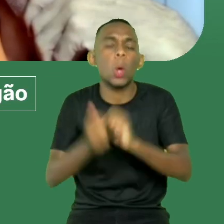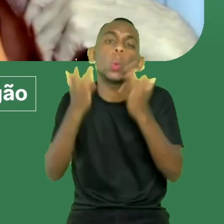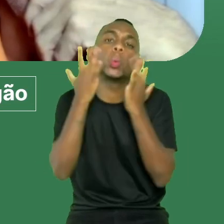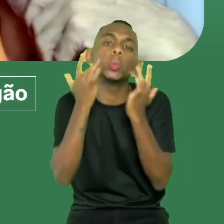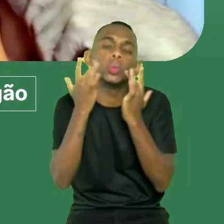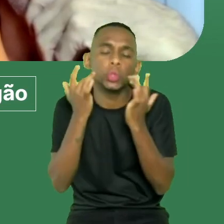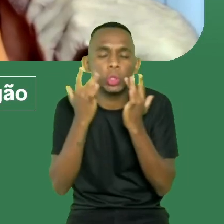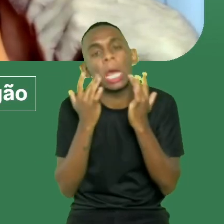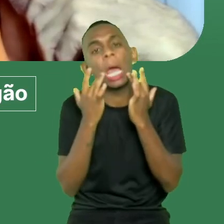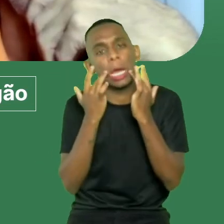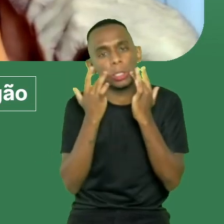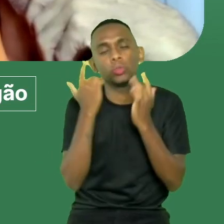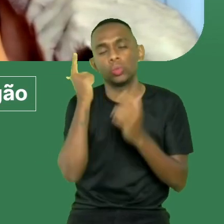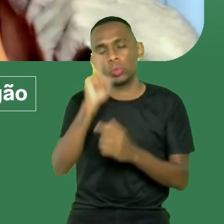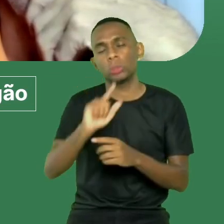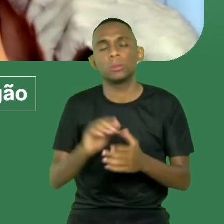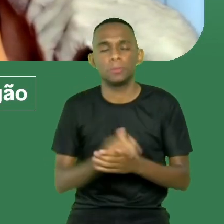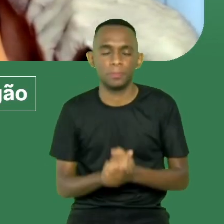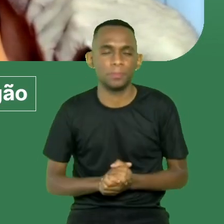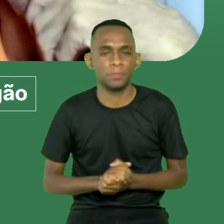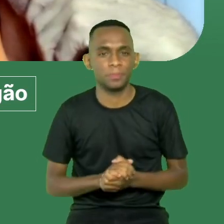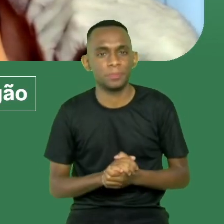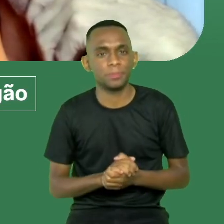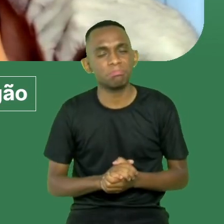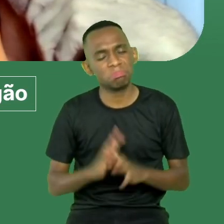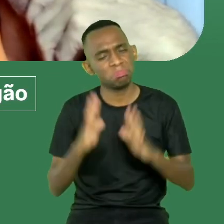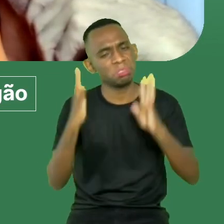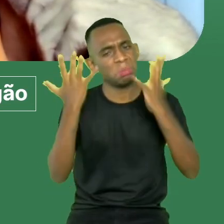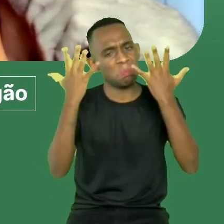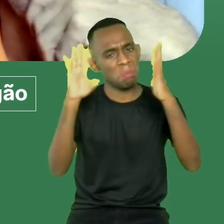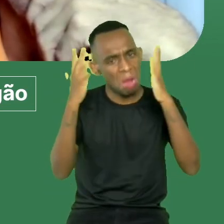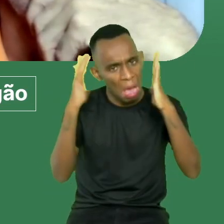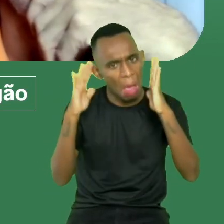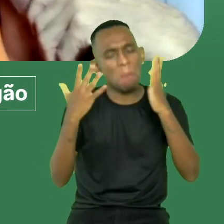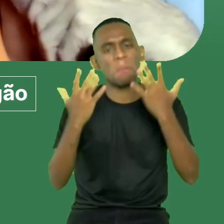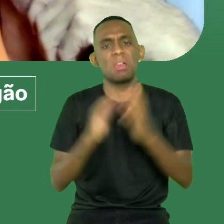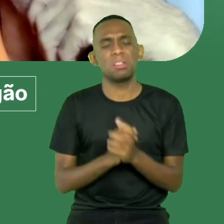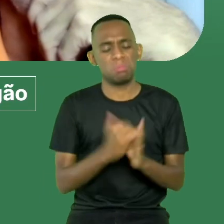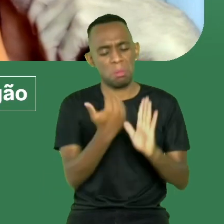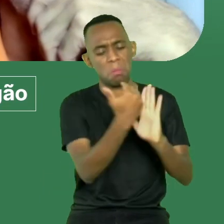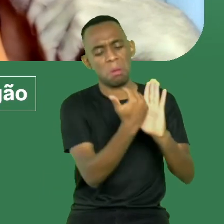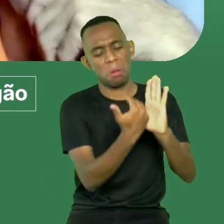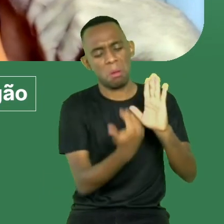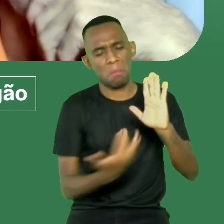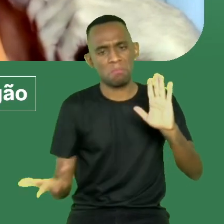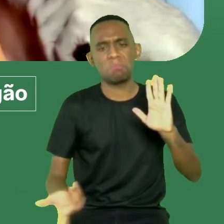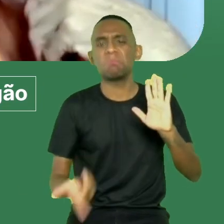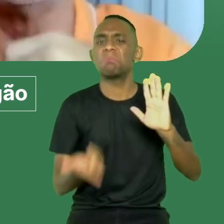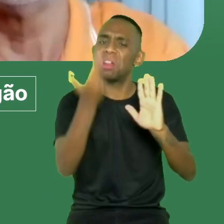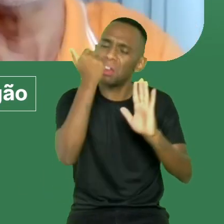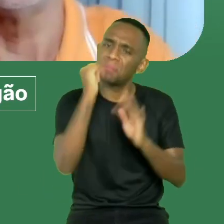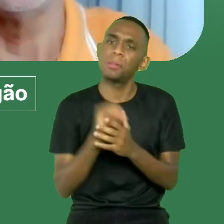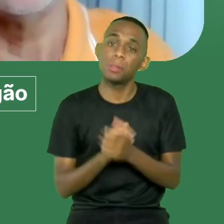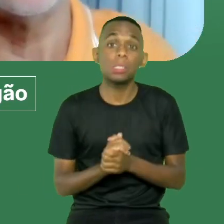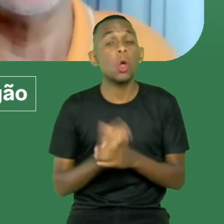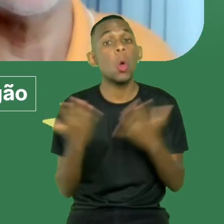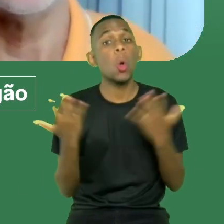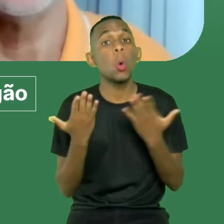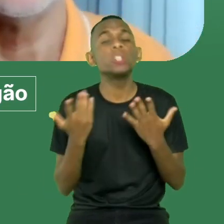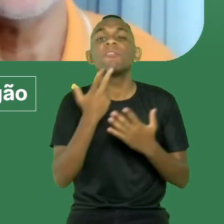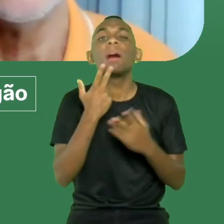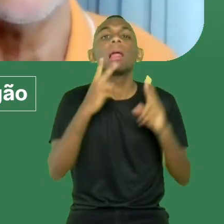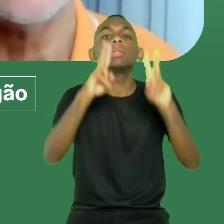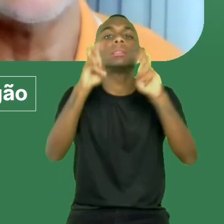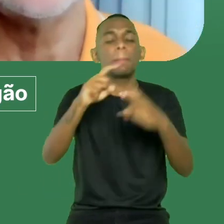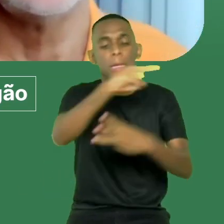de Sófocles. Parabéns por esse currículo maravilhoso. Hoje a gente vai falar de 3 livros